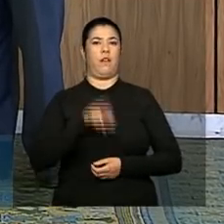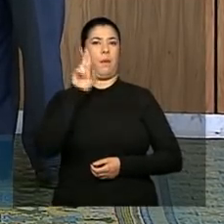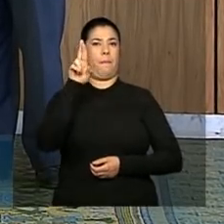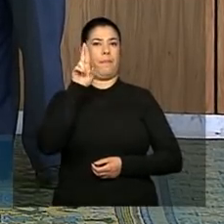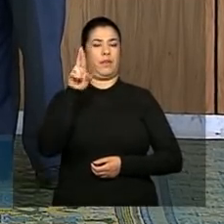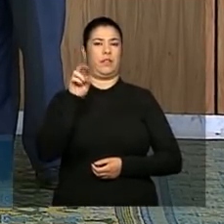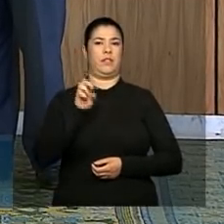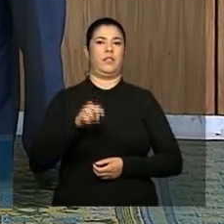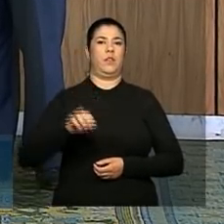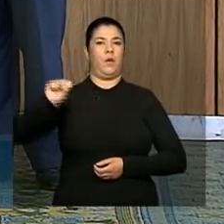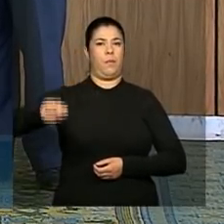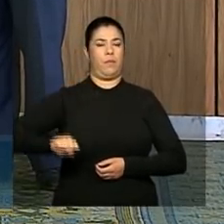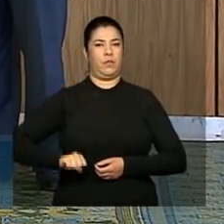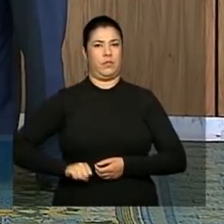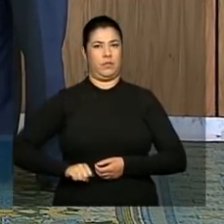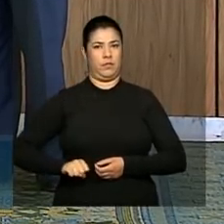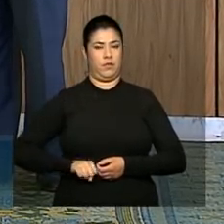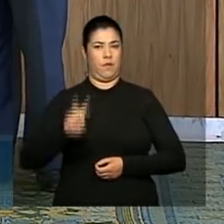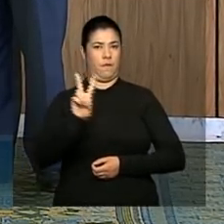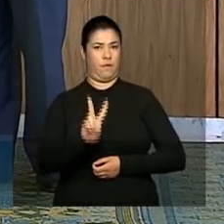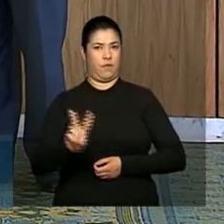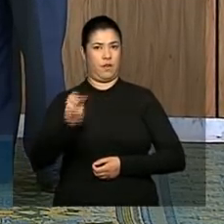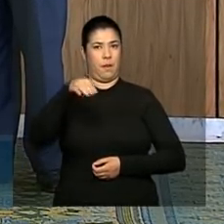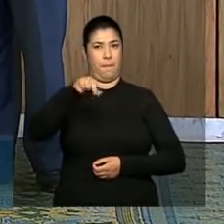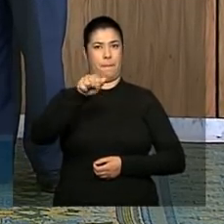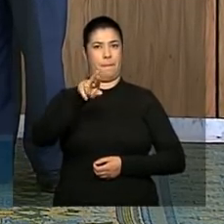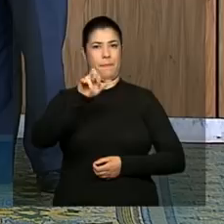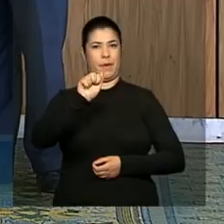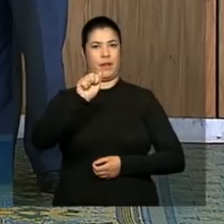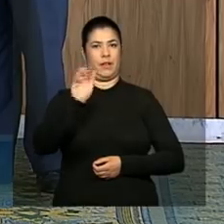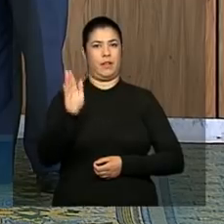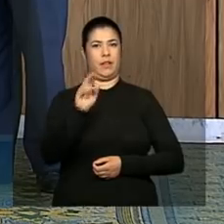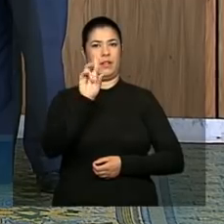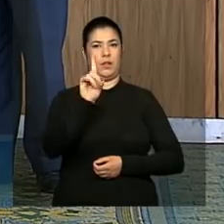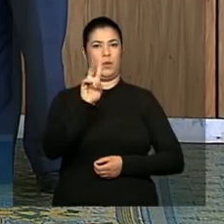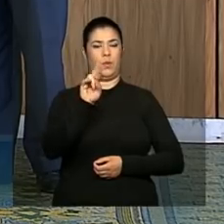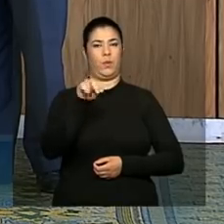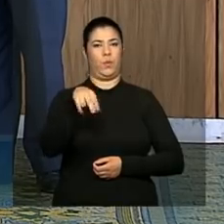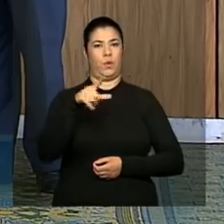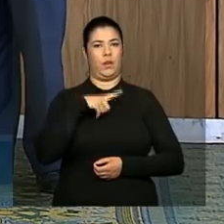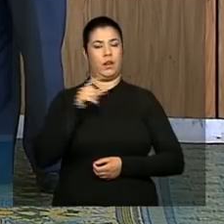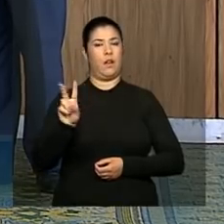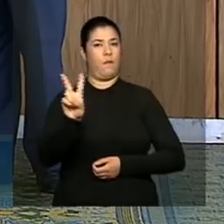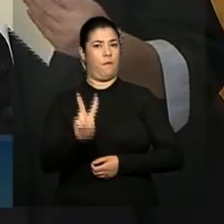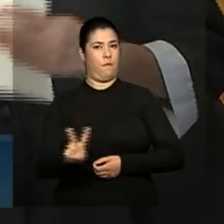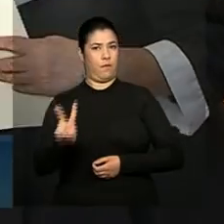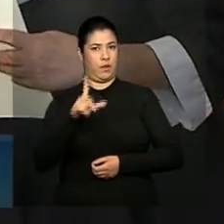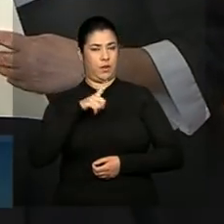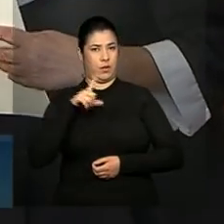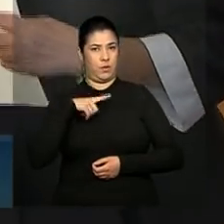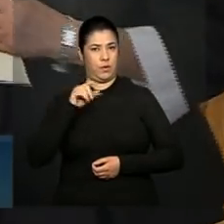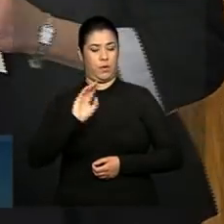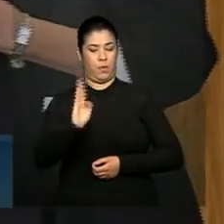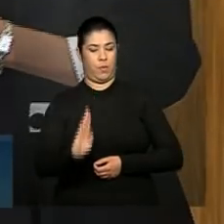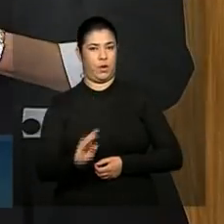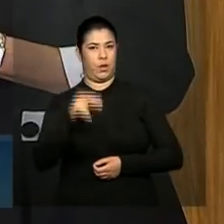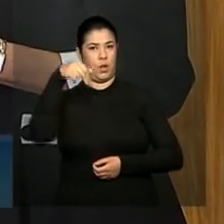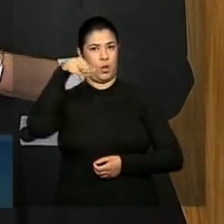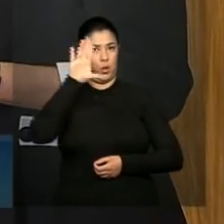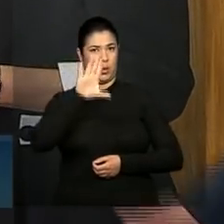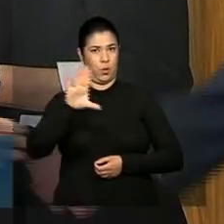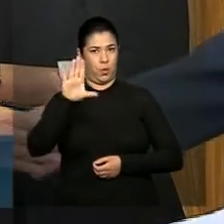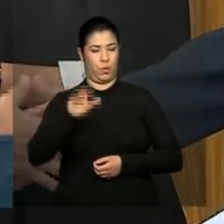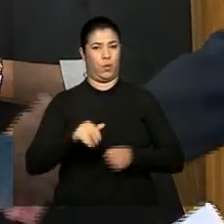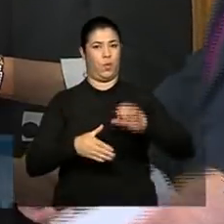Durant, representando a Venezuela. A Venezuela está situada na parte norte